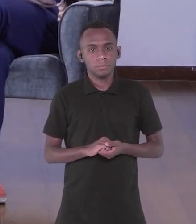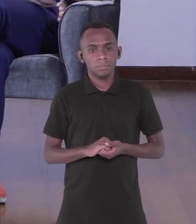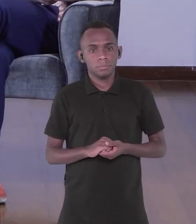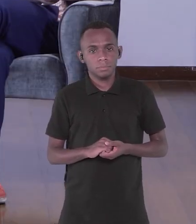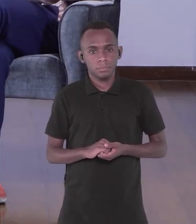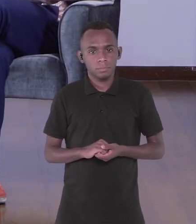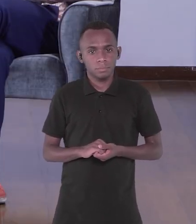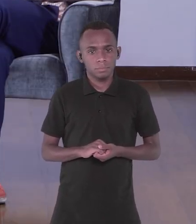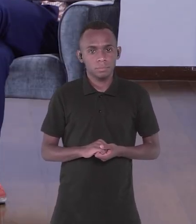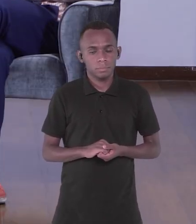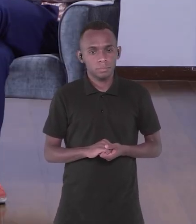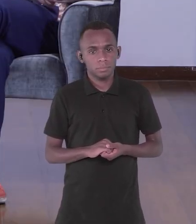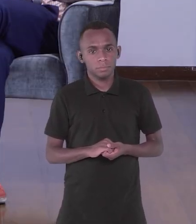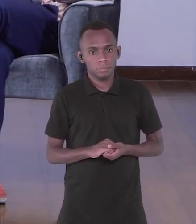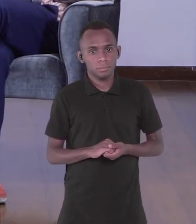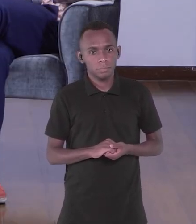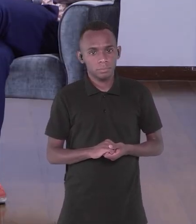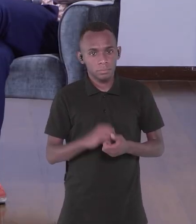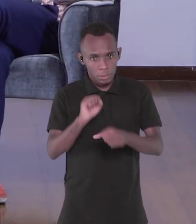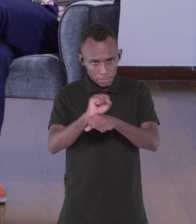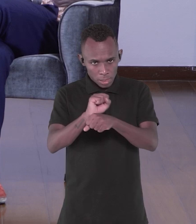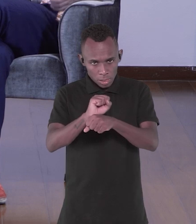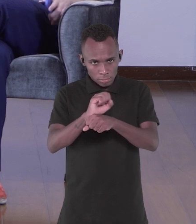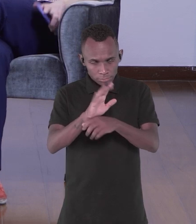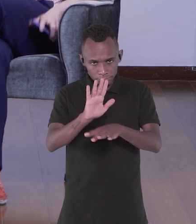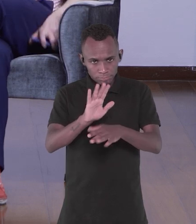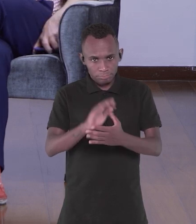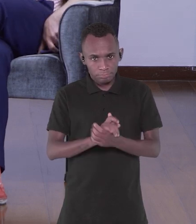Beleza. Então, beleza. Espera só um pouquinho, Lulu.